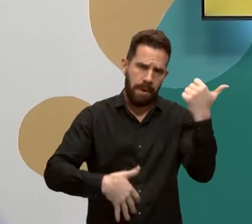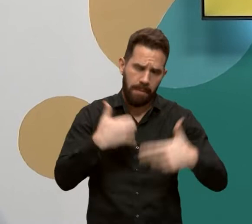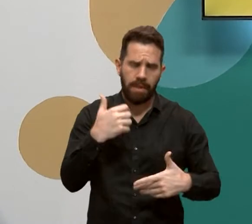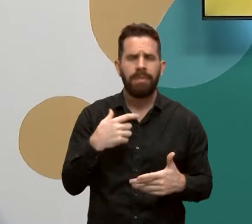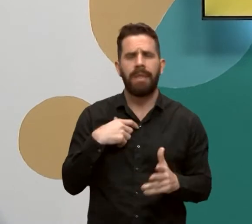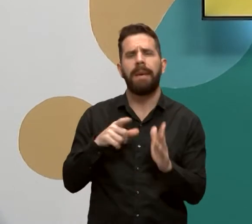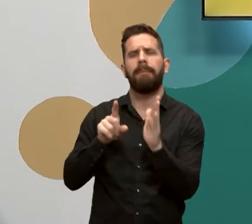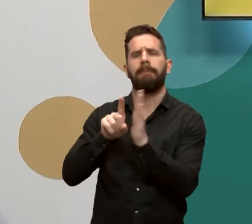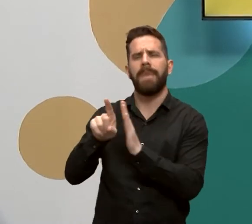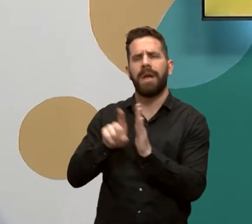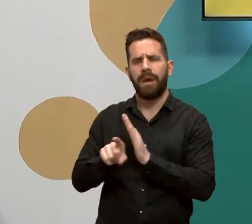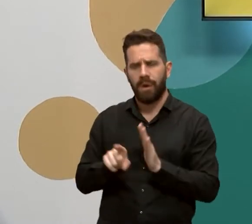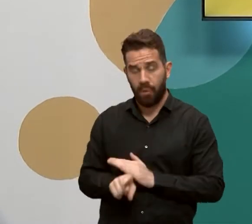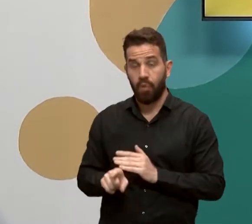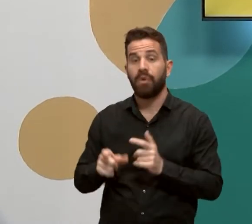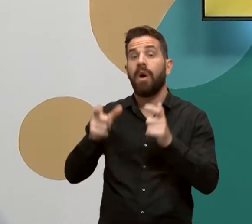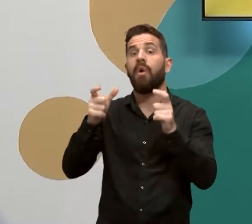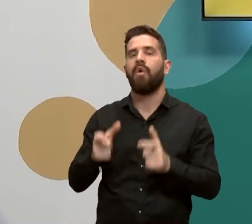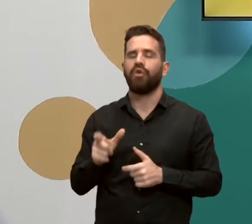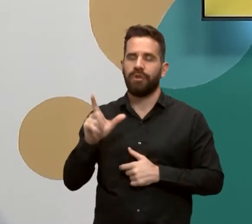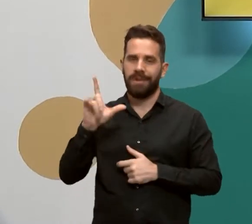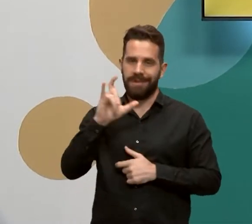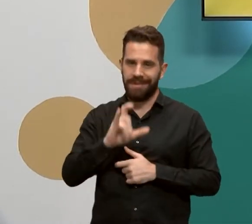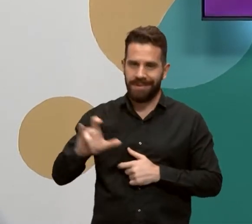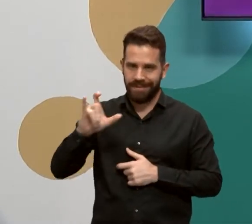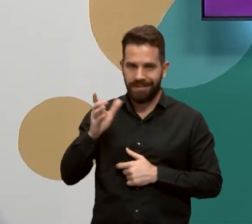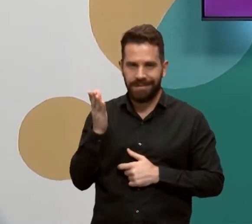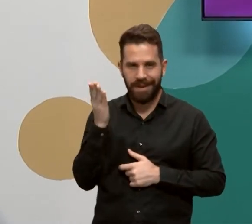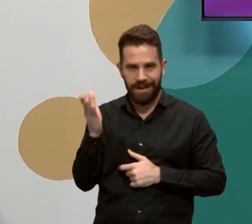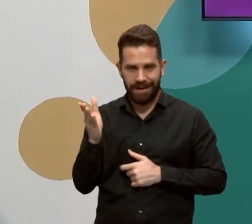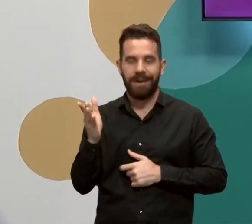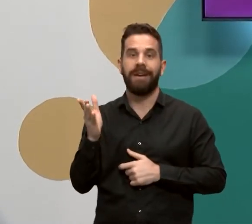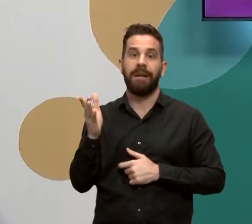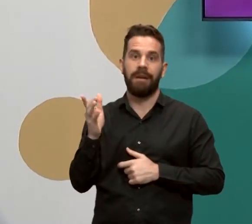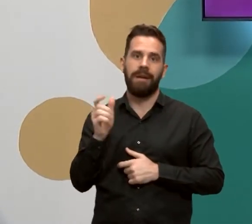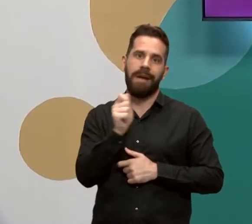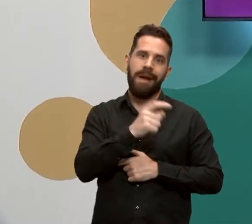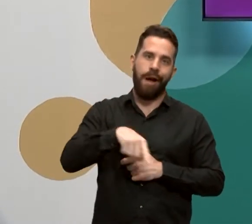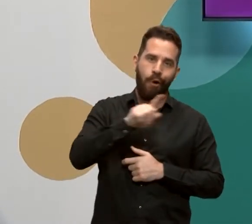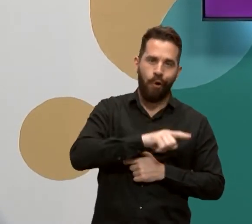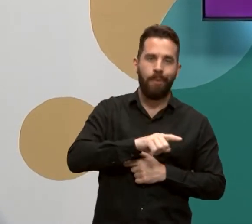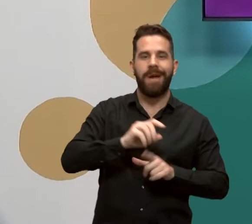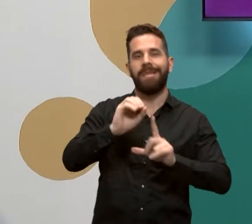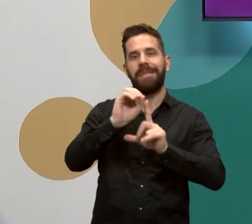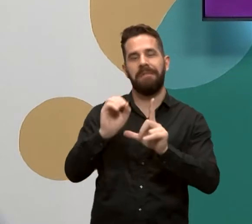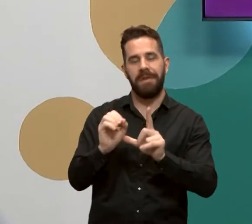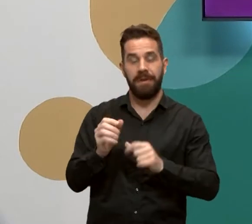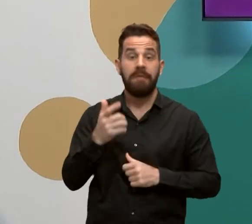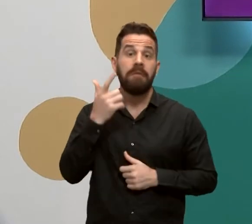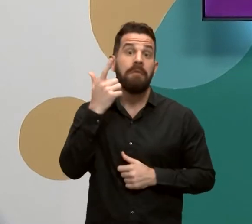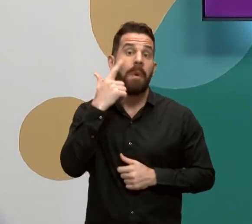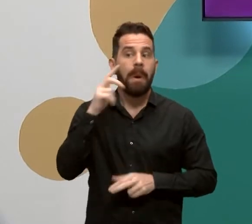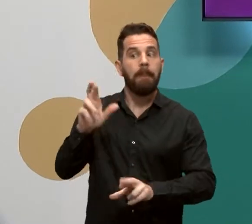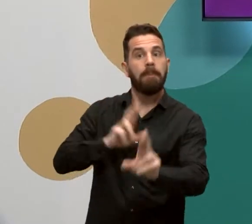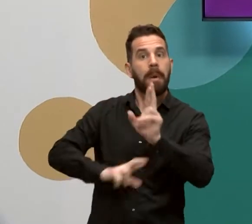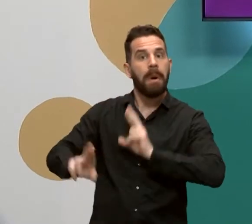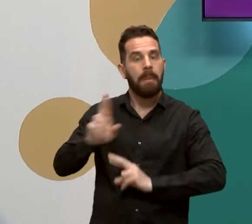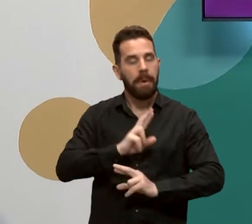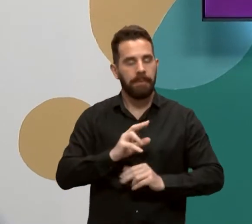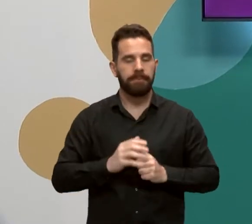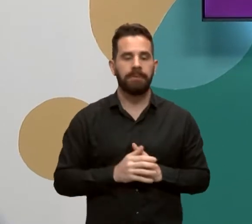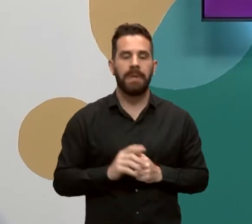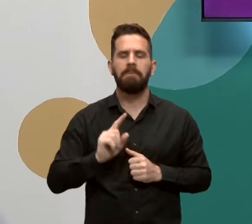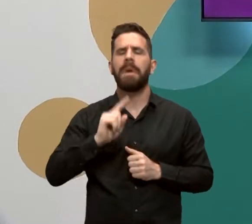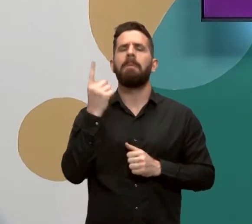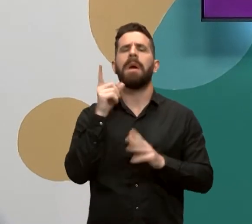algumas perguntas lá no nosso Instagram, @TVUFG, e nós vamos conferir agora quais foram os resultados. A primeira pergunta